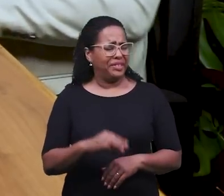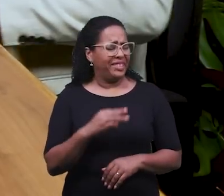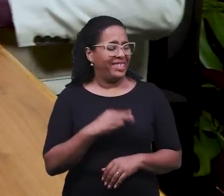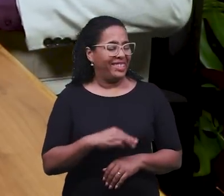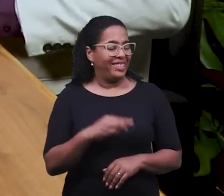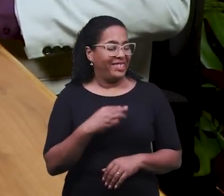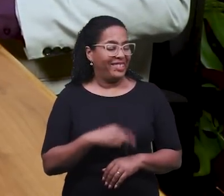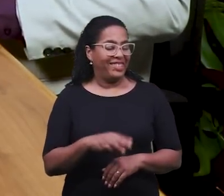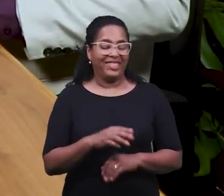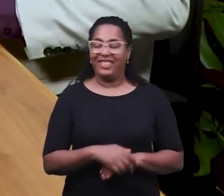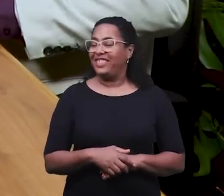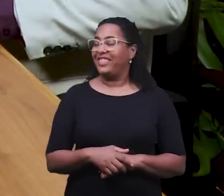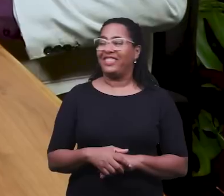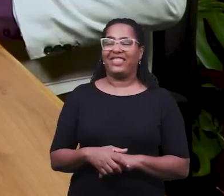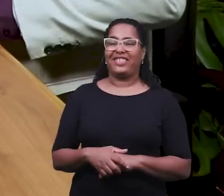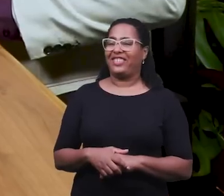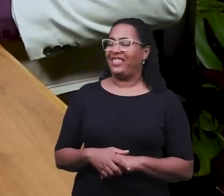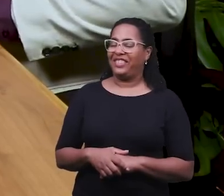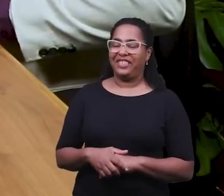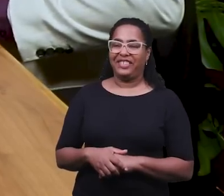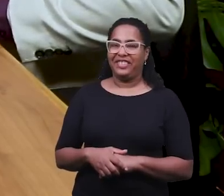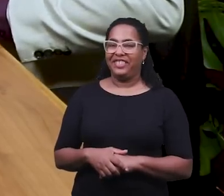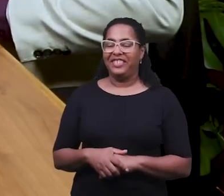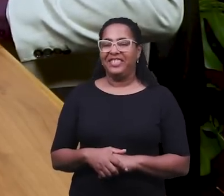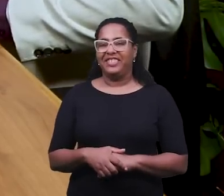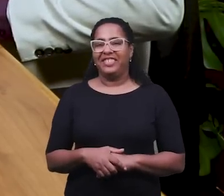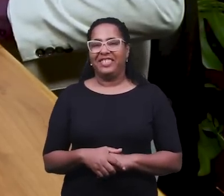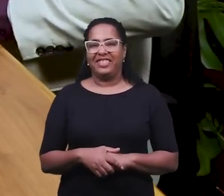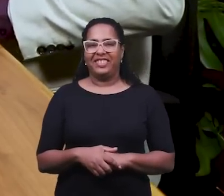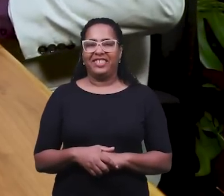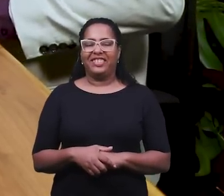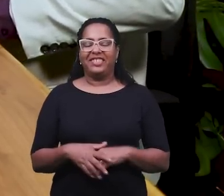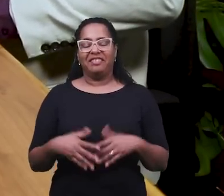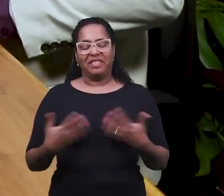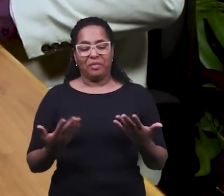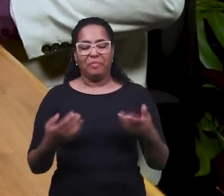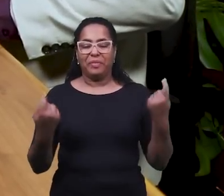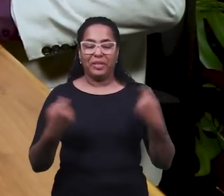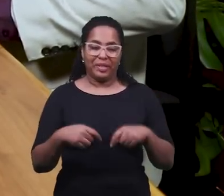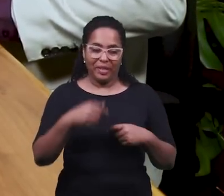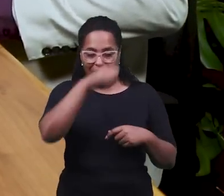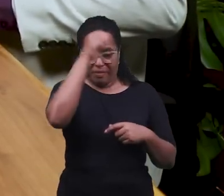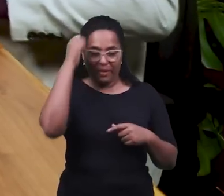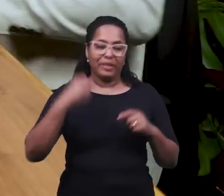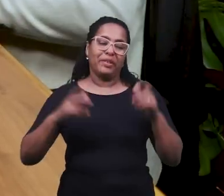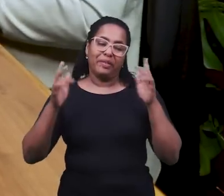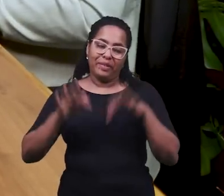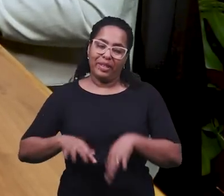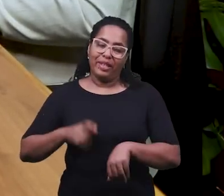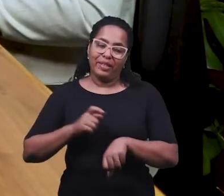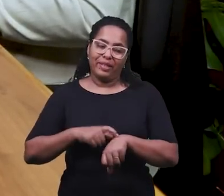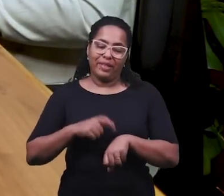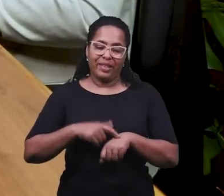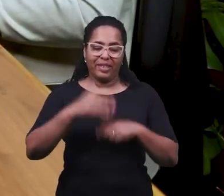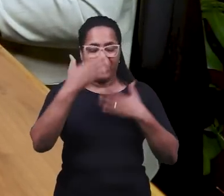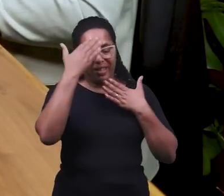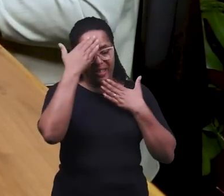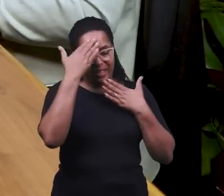a misericórdia, rapaz. Virou pastor, perdi o diácono. Amadeu, a gente tem que encerrar por causa da